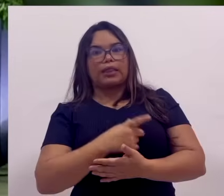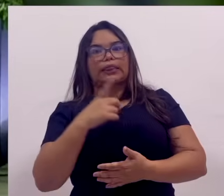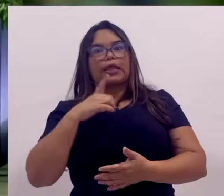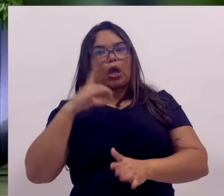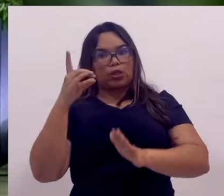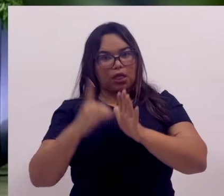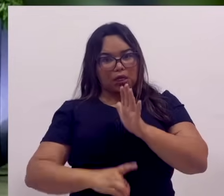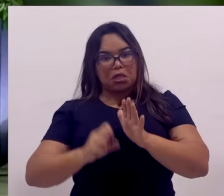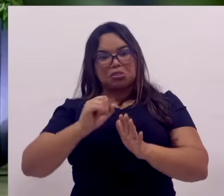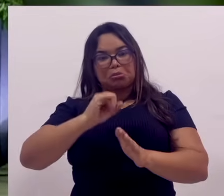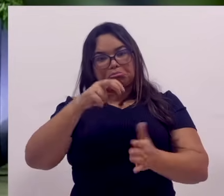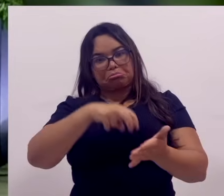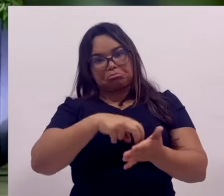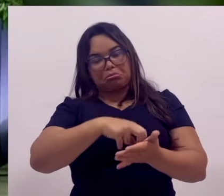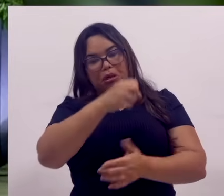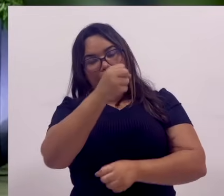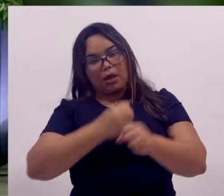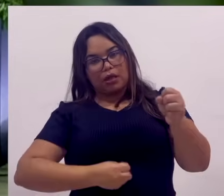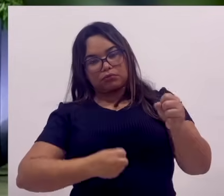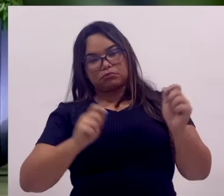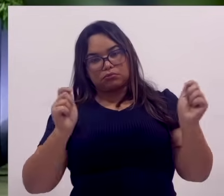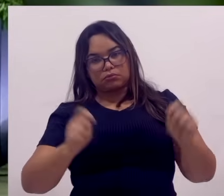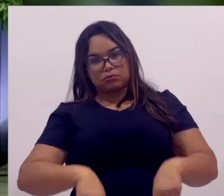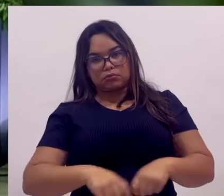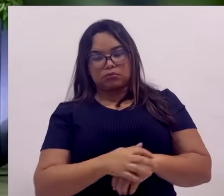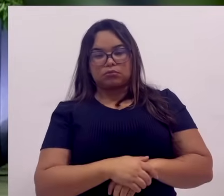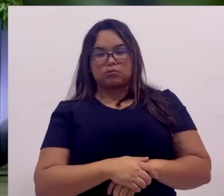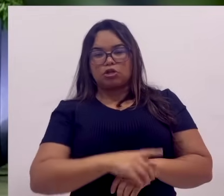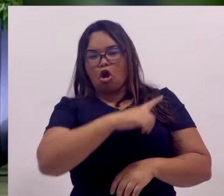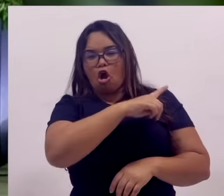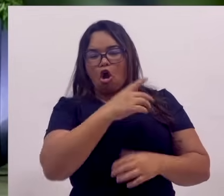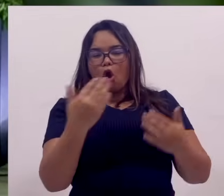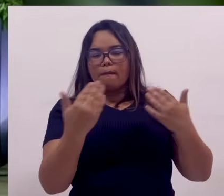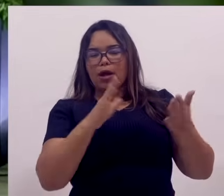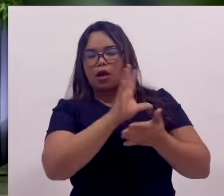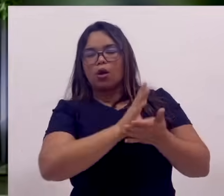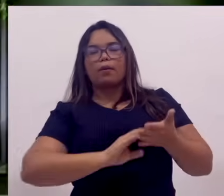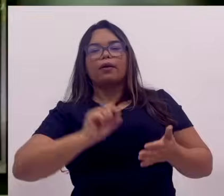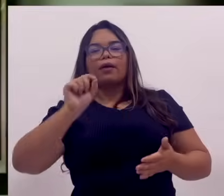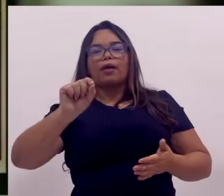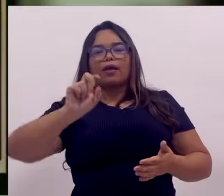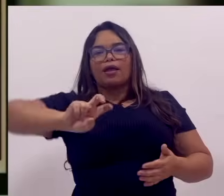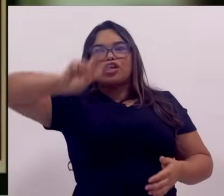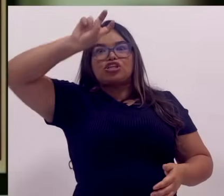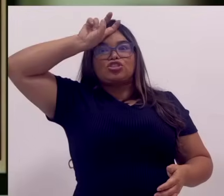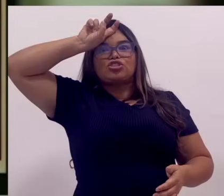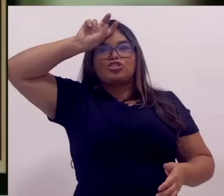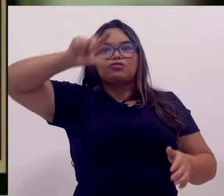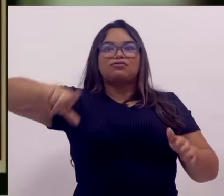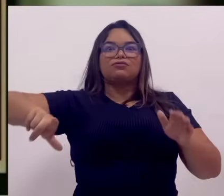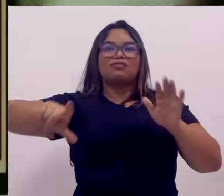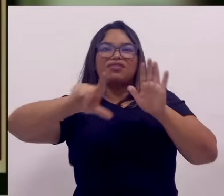castigar mesmo com a morte. Esses pilares são descendentes dos pilares egípcios.